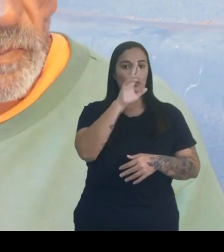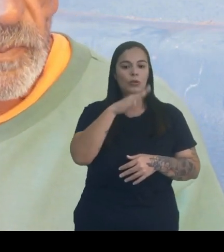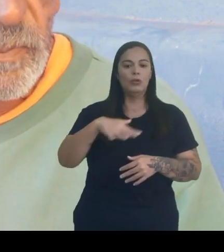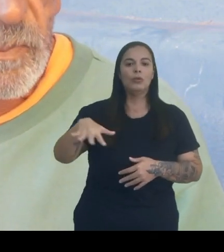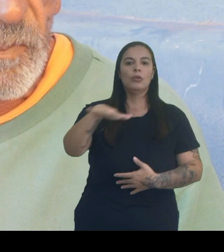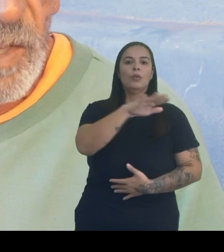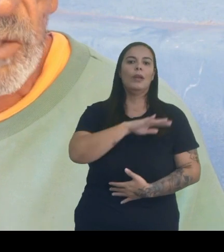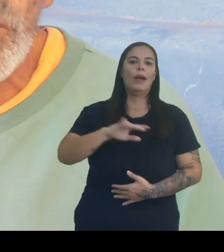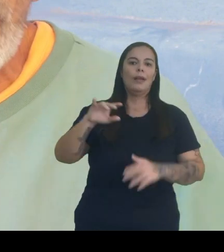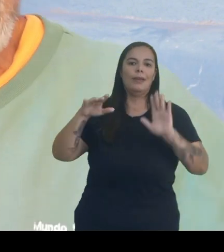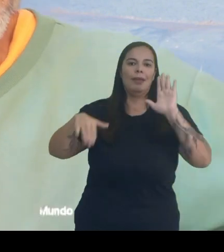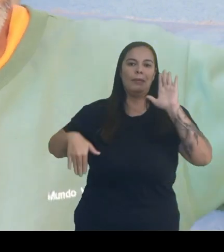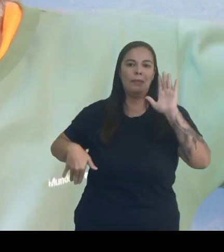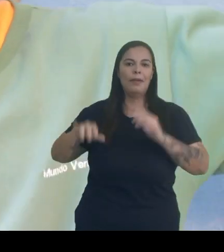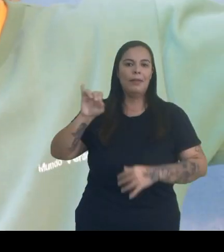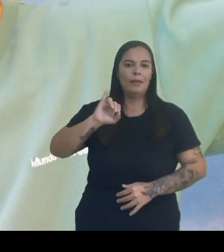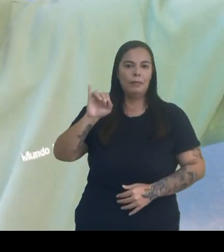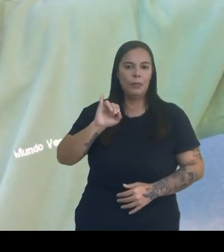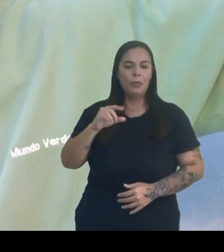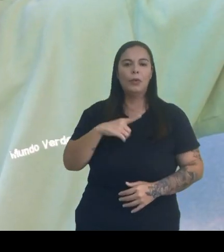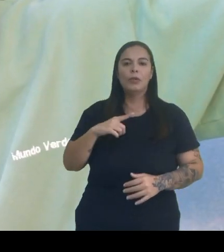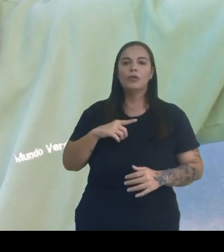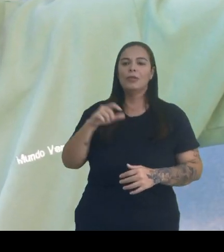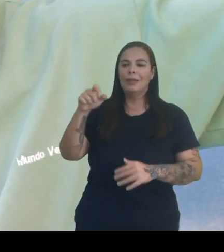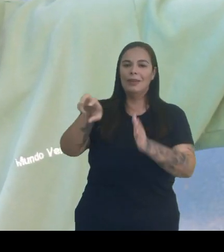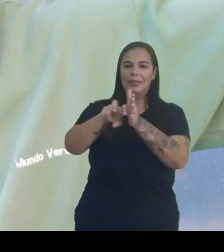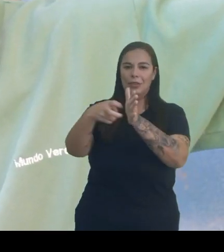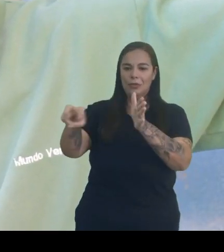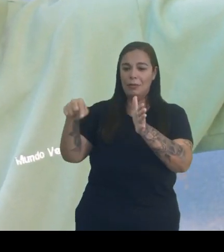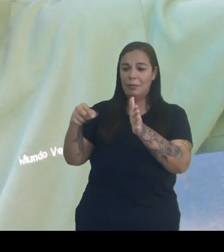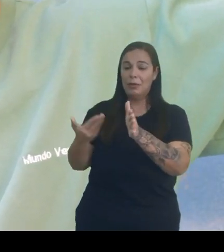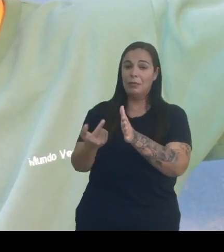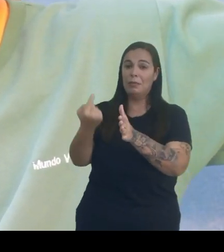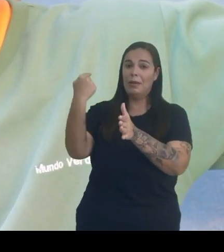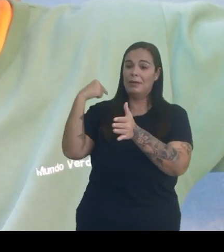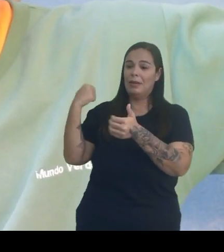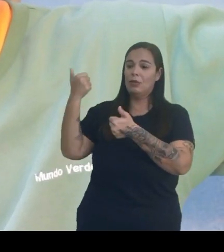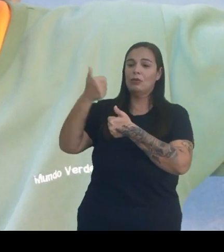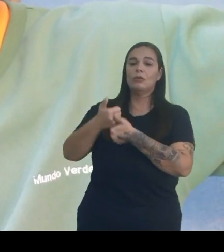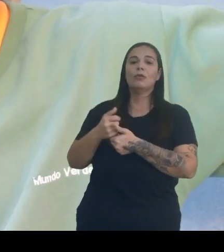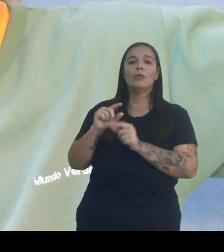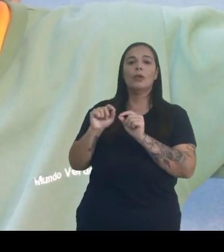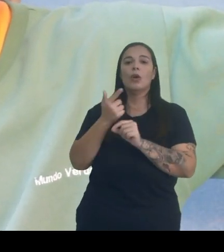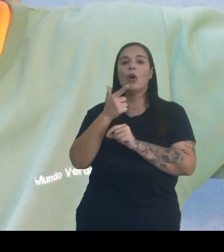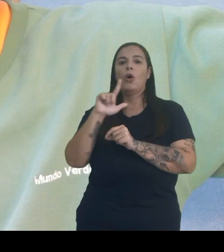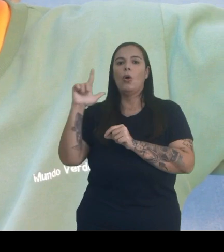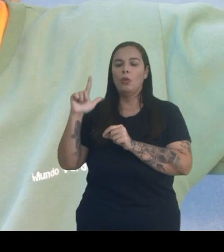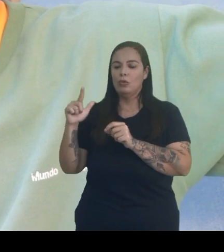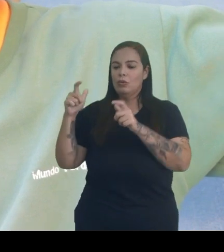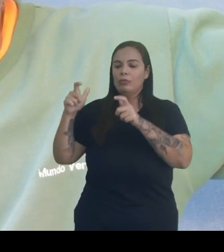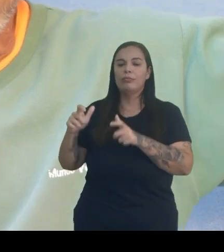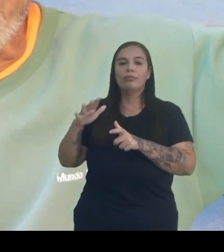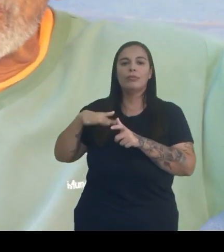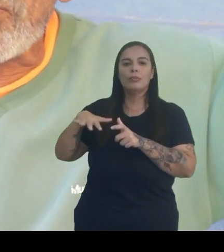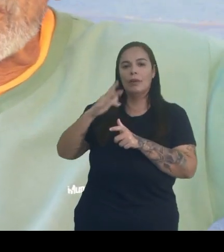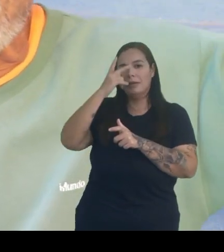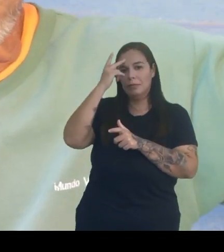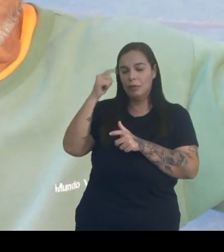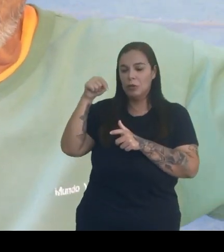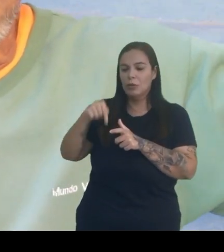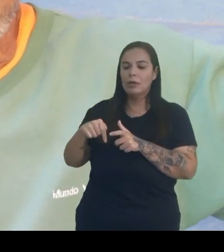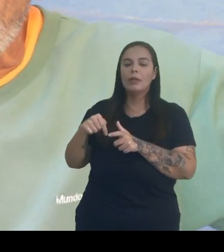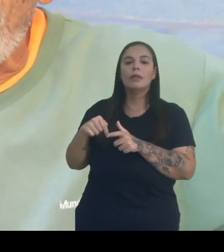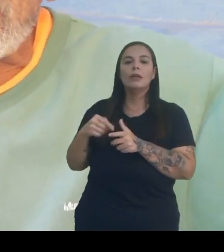Itaipu. Tinha um armazém ali em cima, onde tem aquele estacionamento, tem até hoje ali ainda, onde o pessoal tomaram conta,